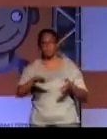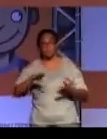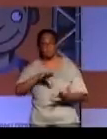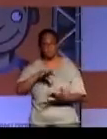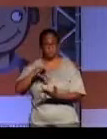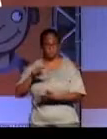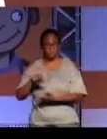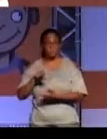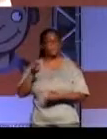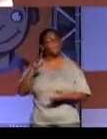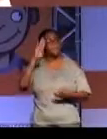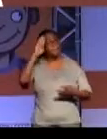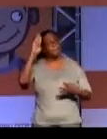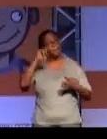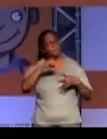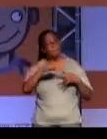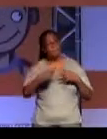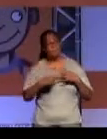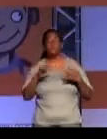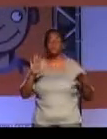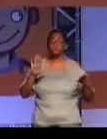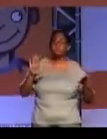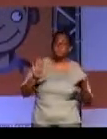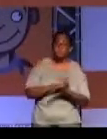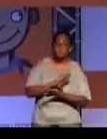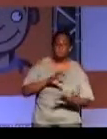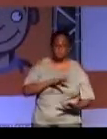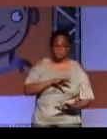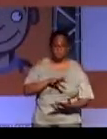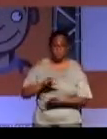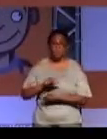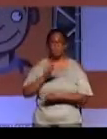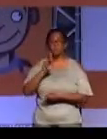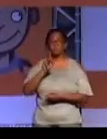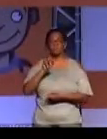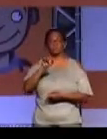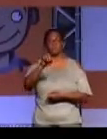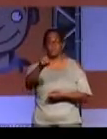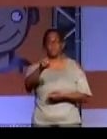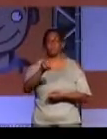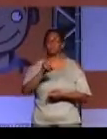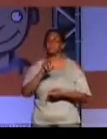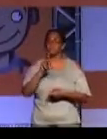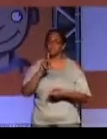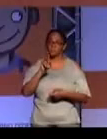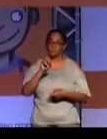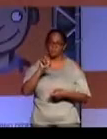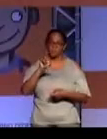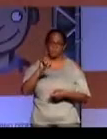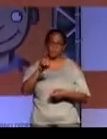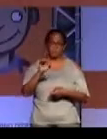prioridades está a erradicação global da poliomielite. Não é? Já foi